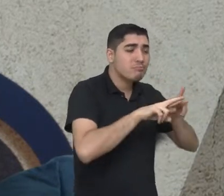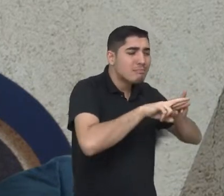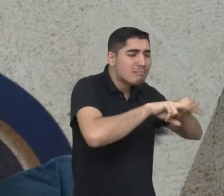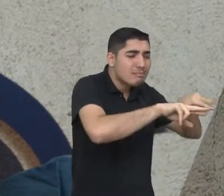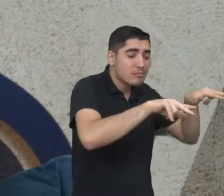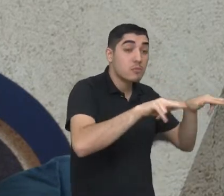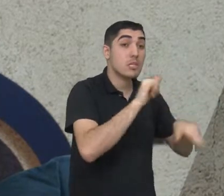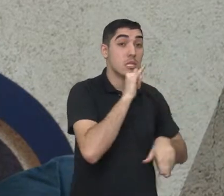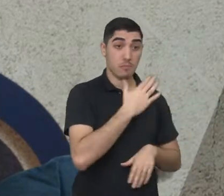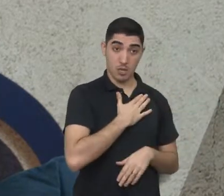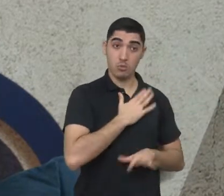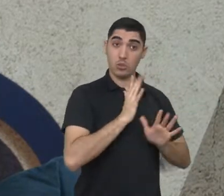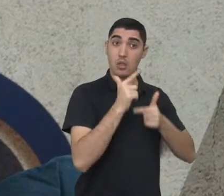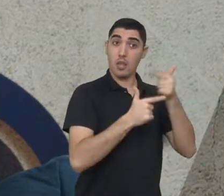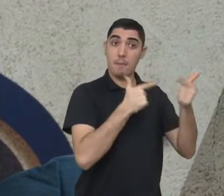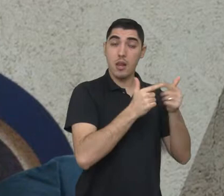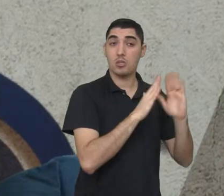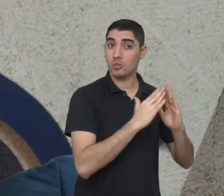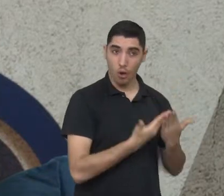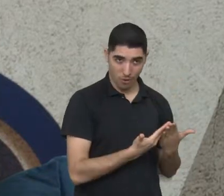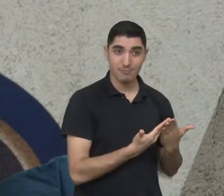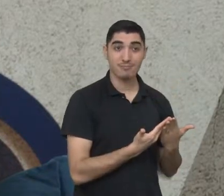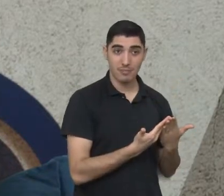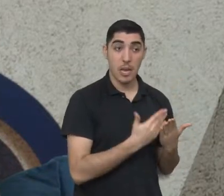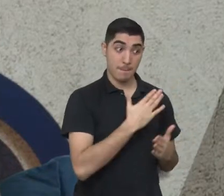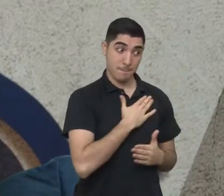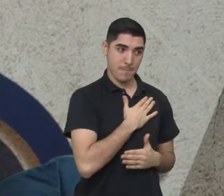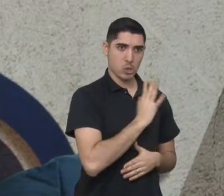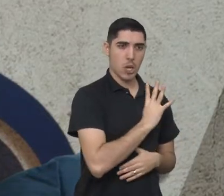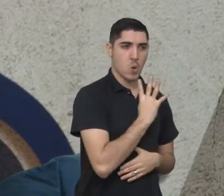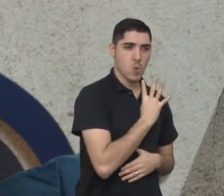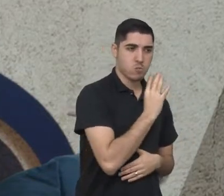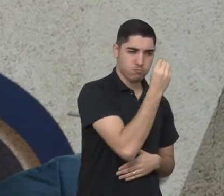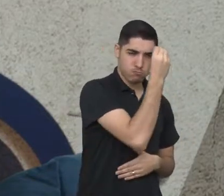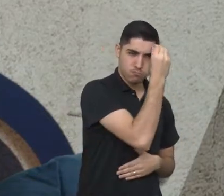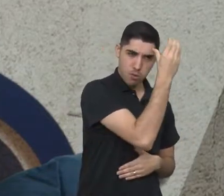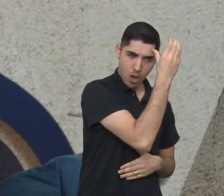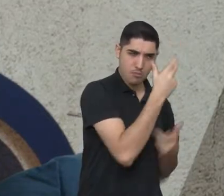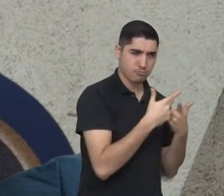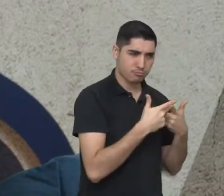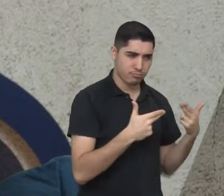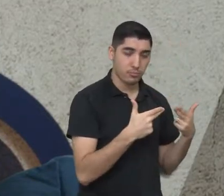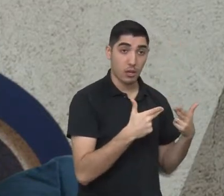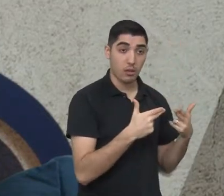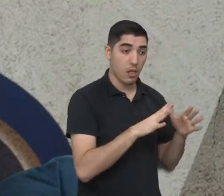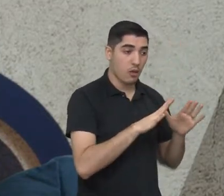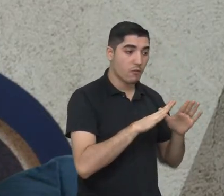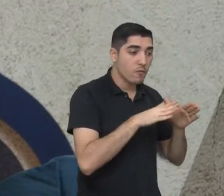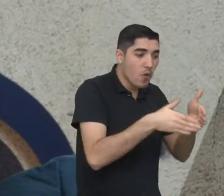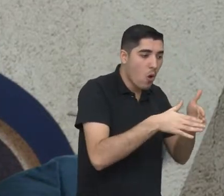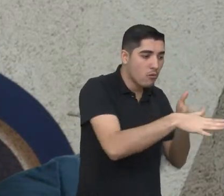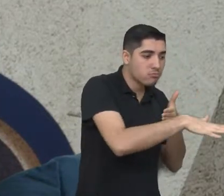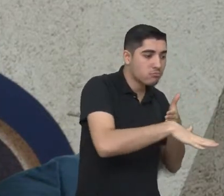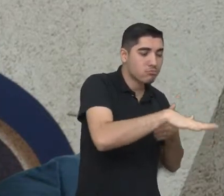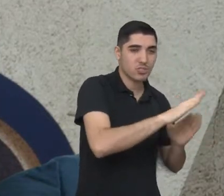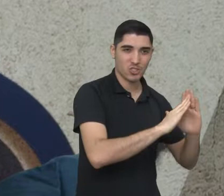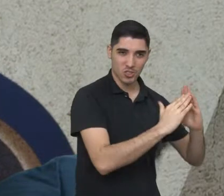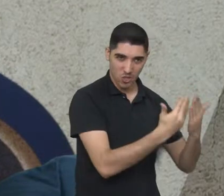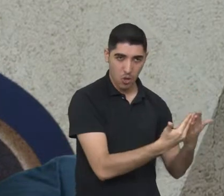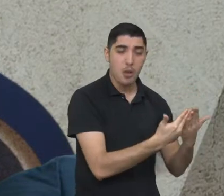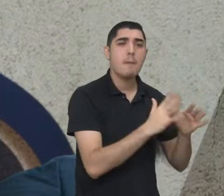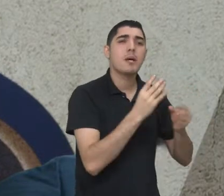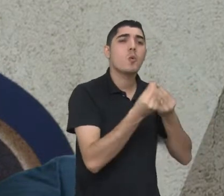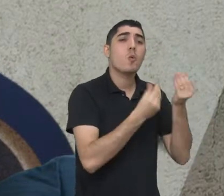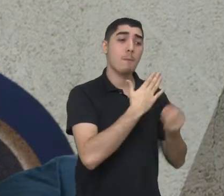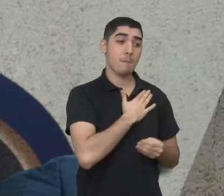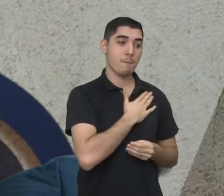exemplo, eu já atuei também em escola, então eu usava os dos meus conhecimentos, né? E como eu posso fazer com